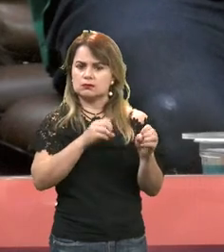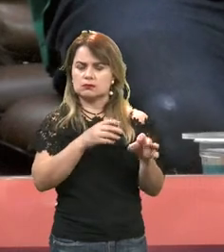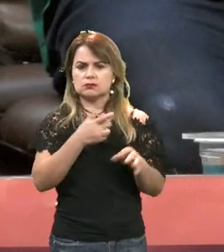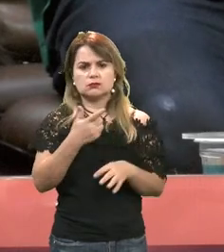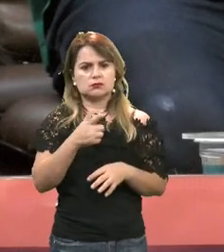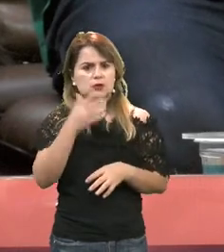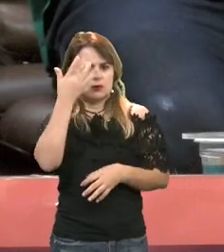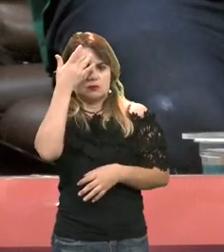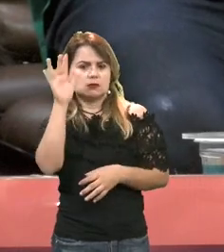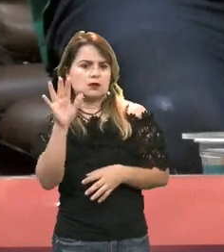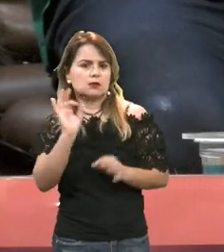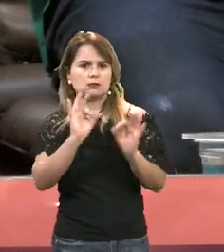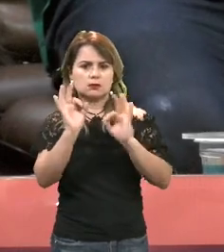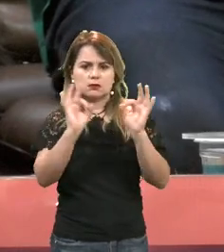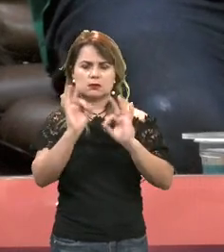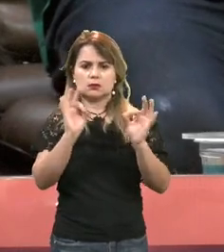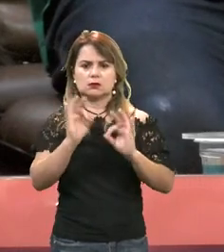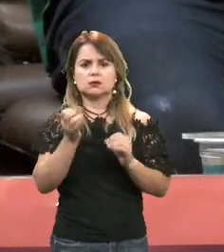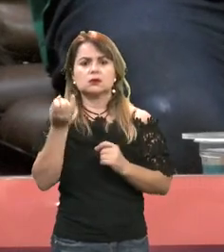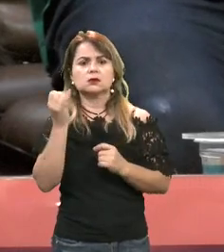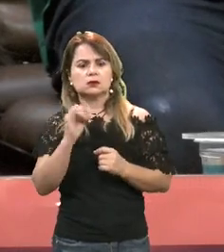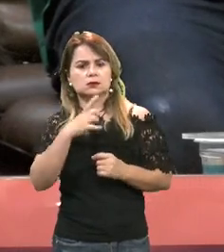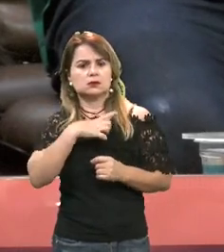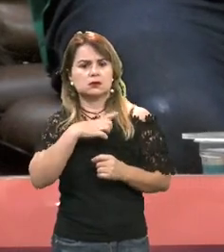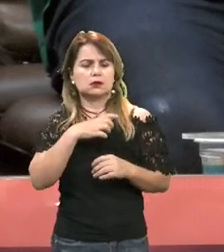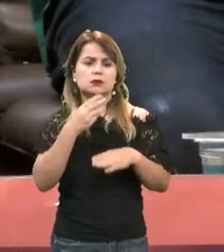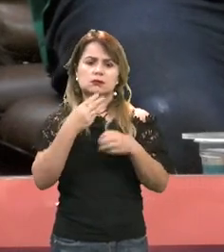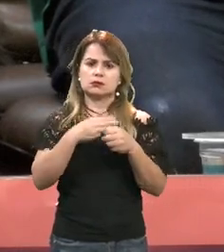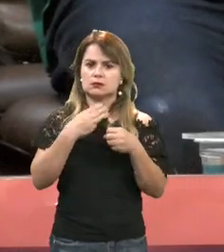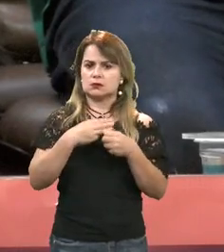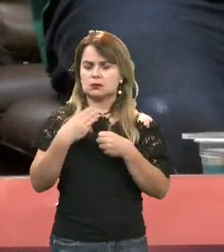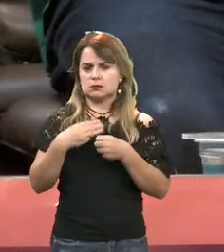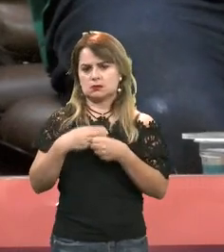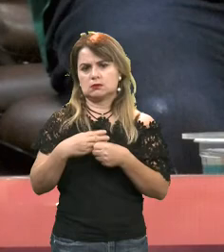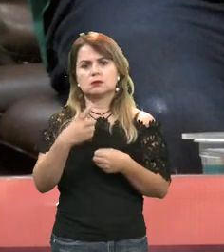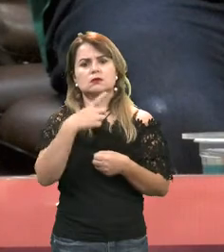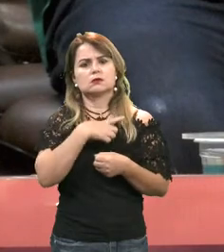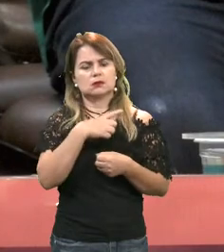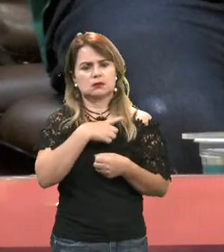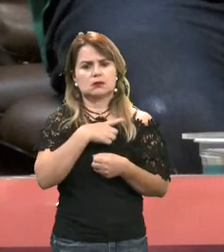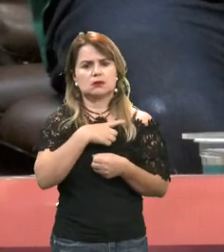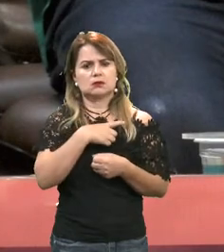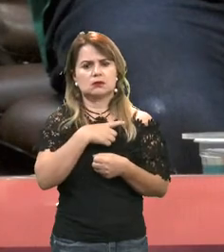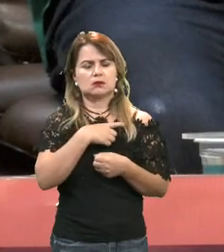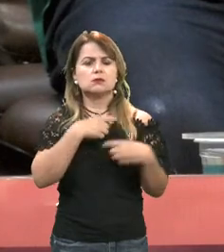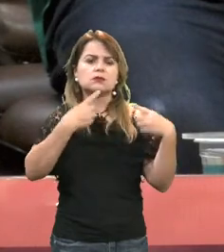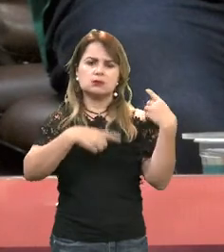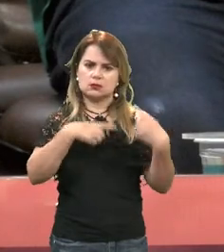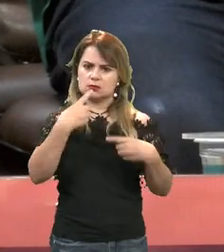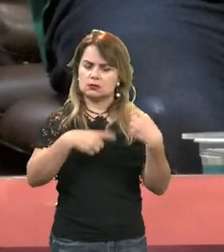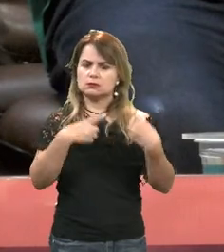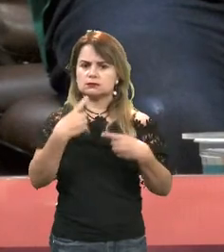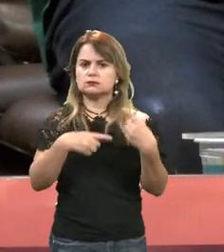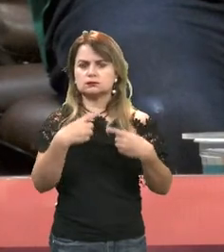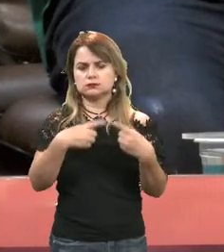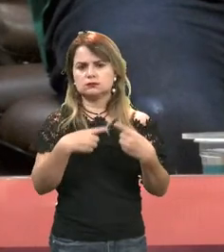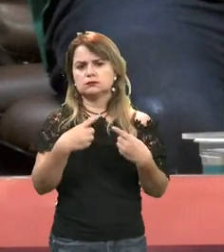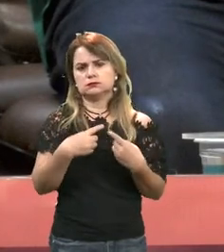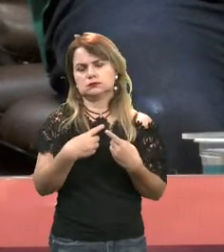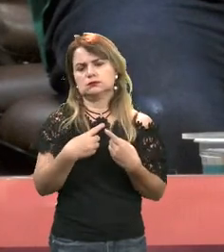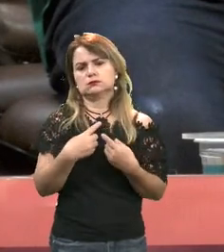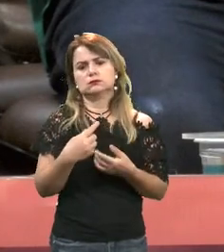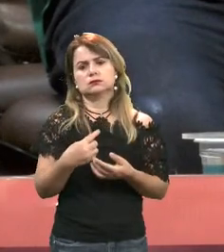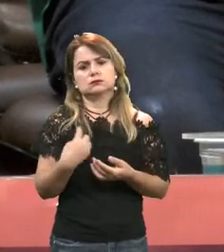algum município do nosso país que já possui esse tipo de política implementada que nós